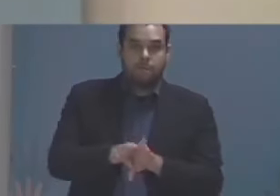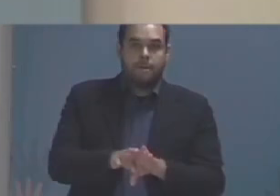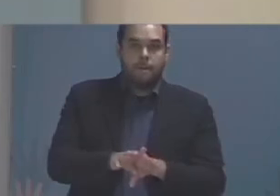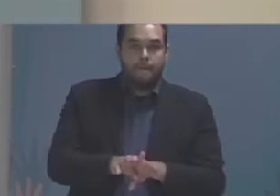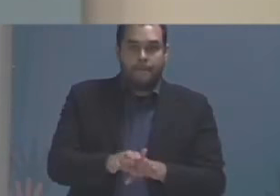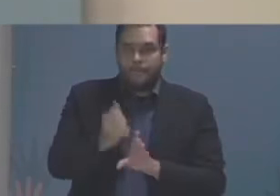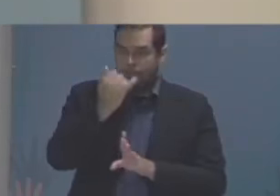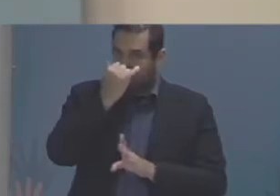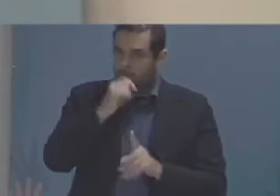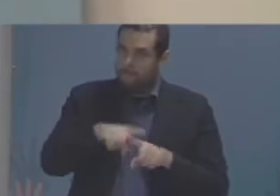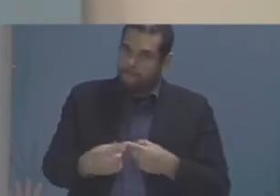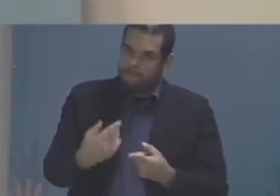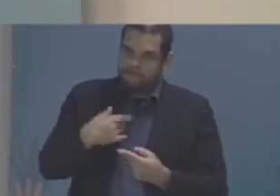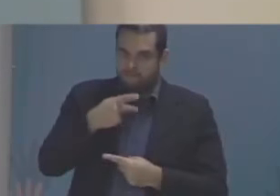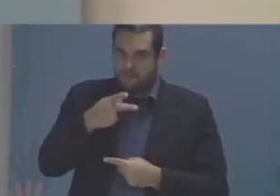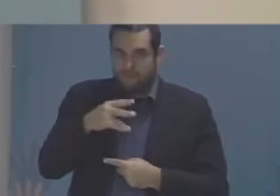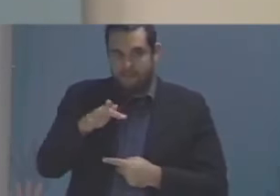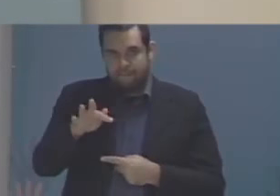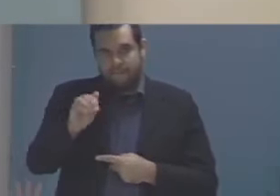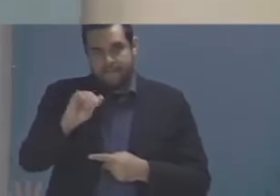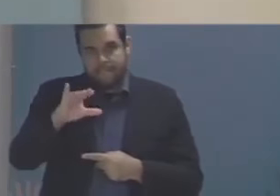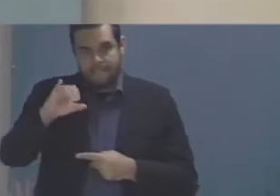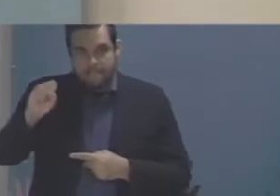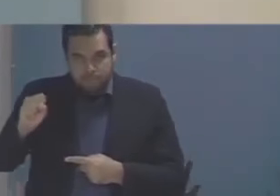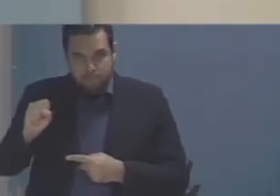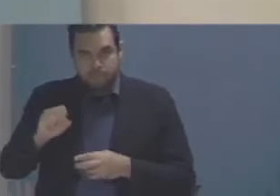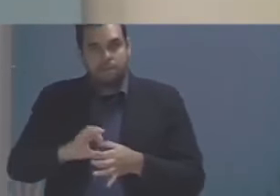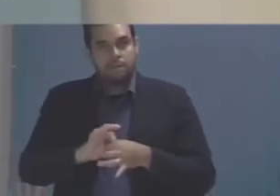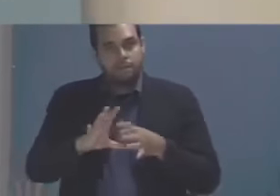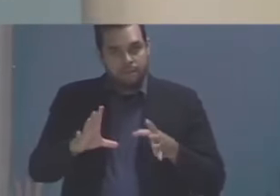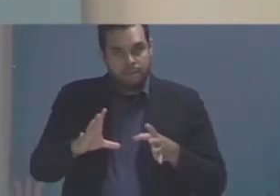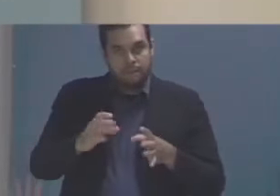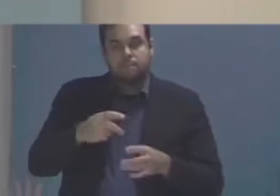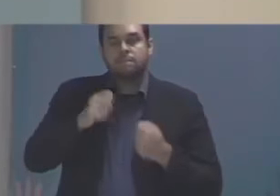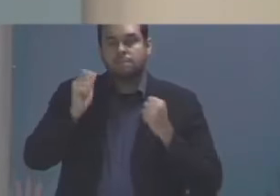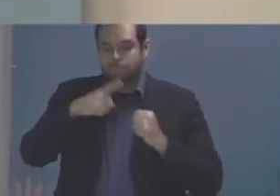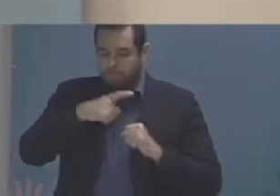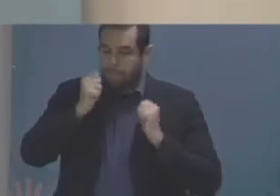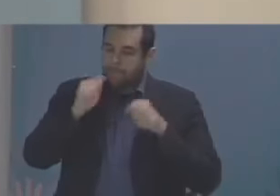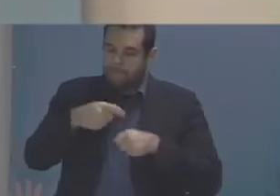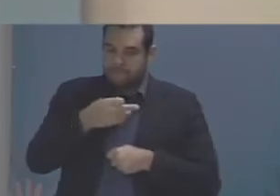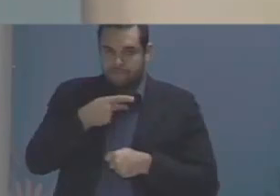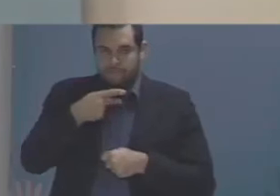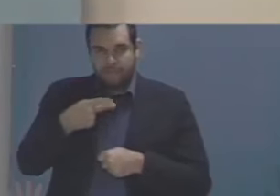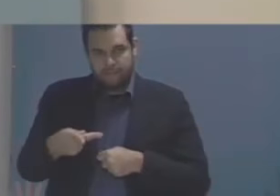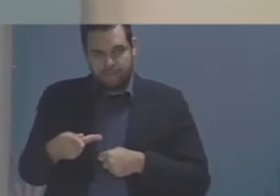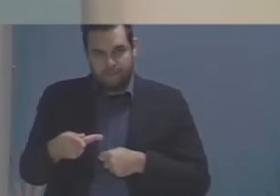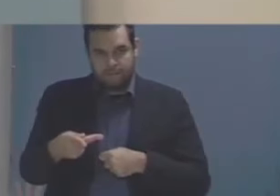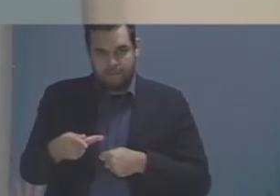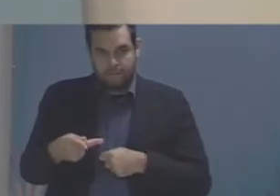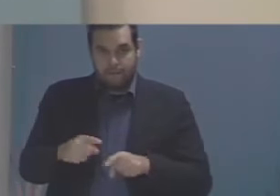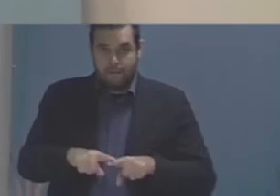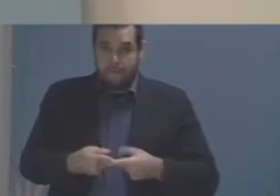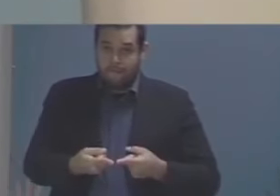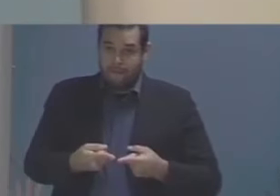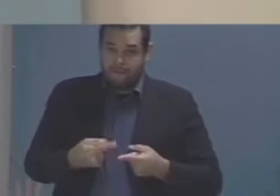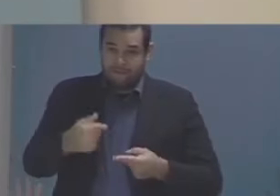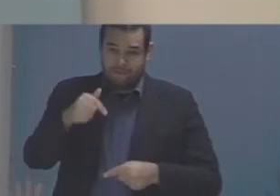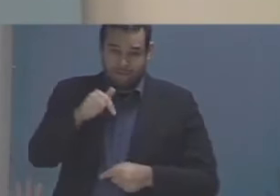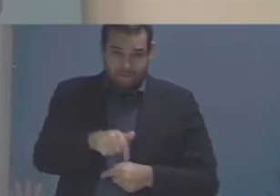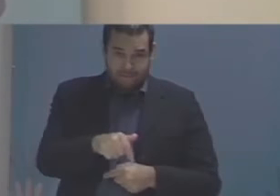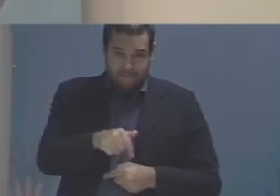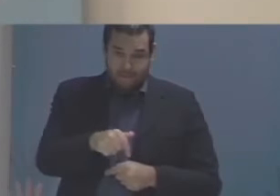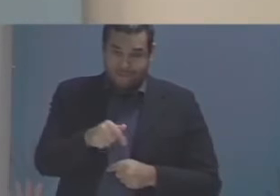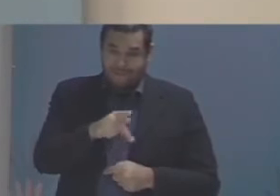quando vocês falam do fascismo, da liberdade de expressão, concordo, as pessoas elas têm liberdade de expressão, mas não enquanto estão nesse cargo aqui. É um cargo